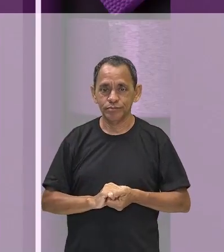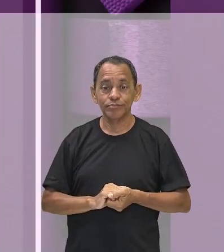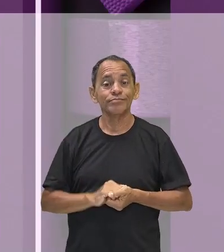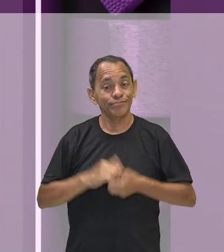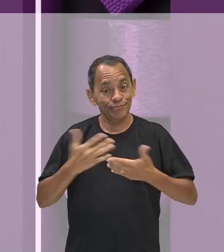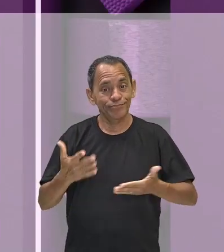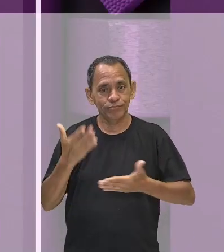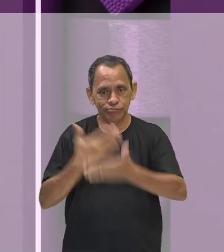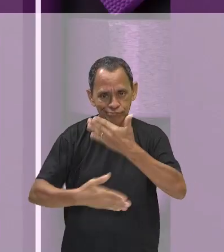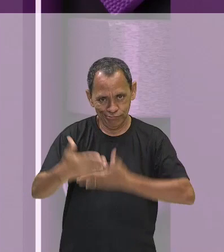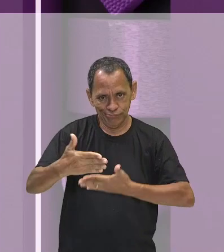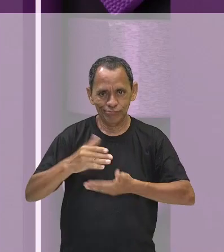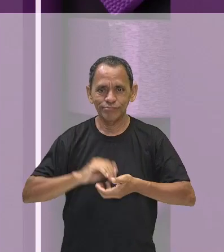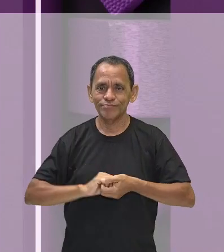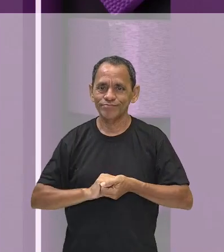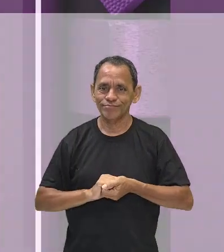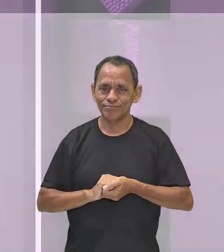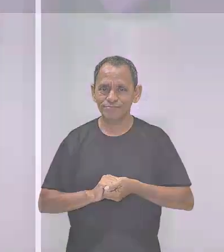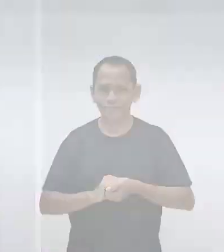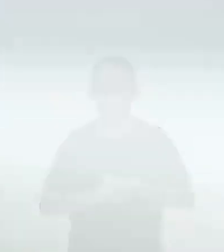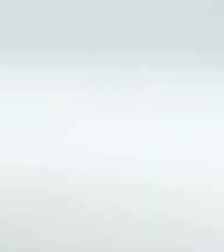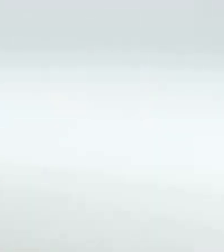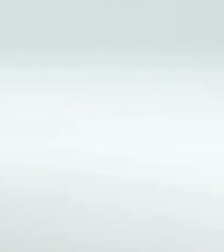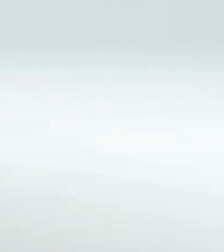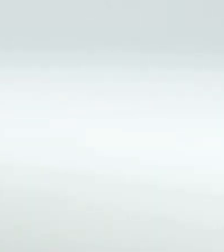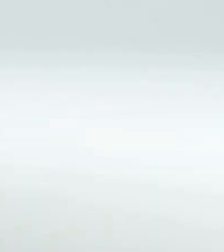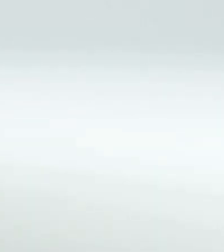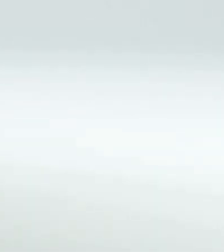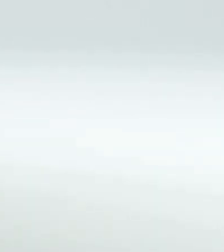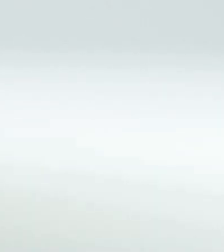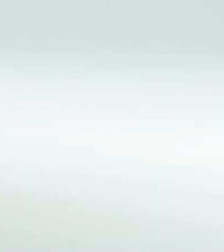bem, vamos à nossa aula.